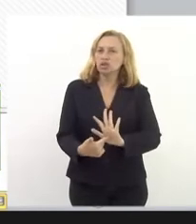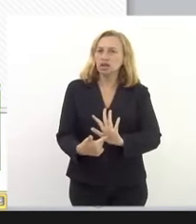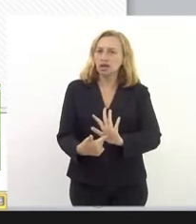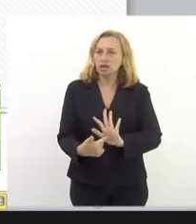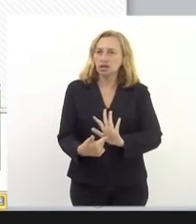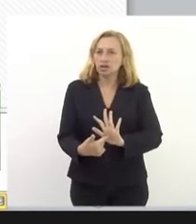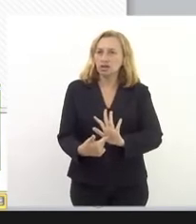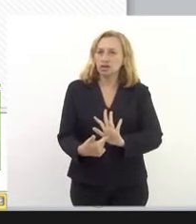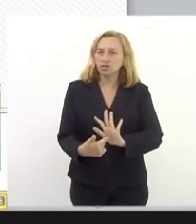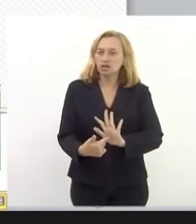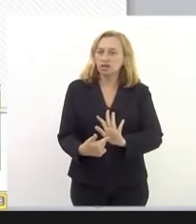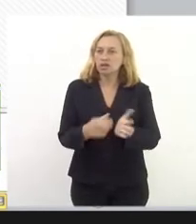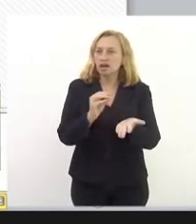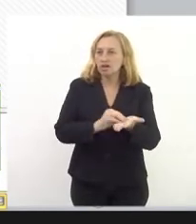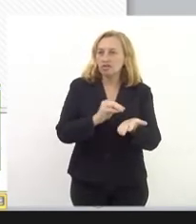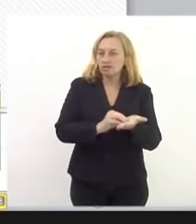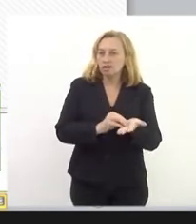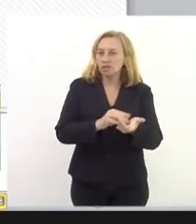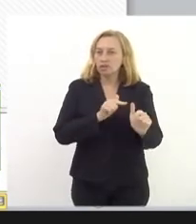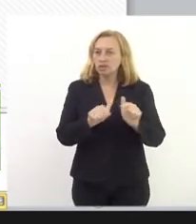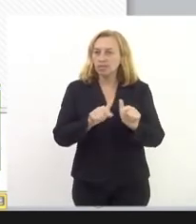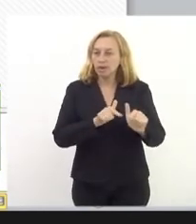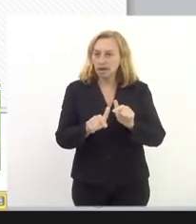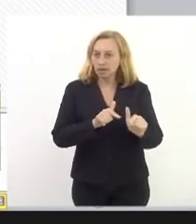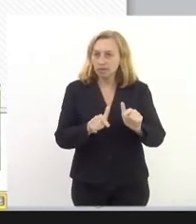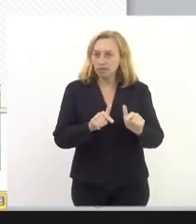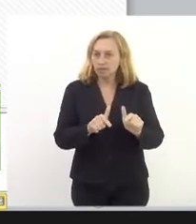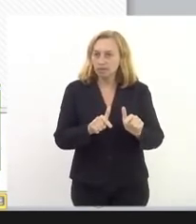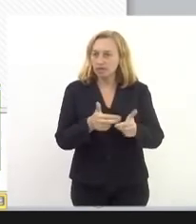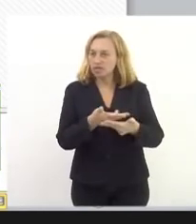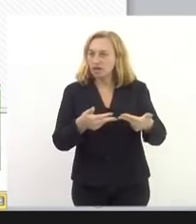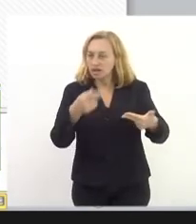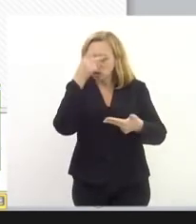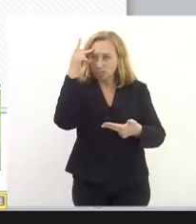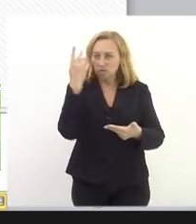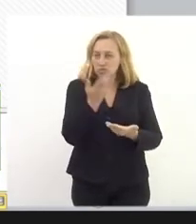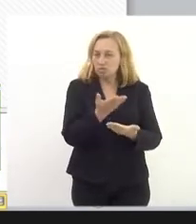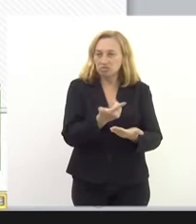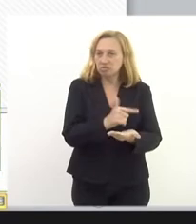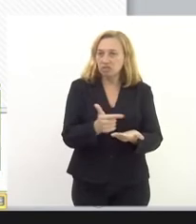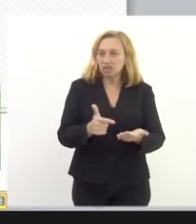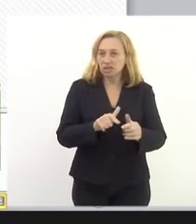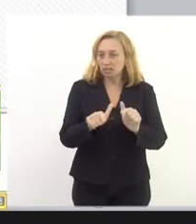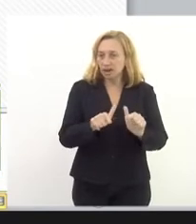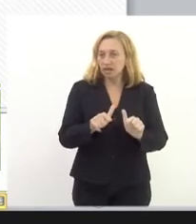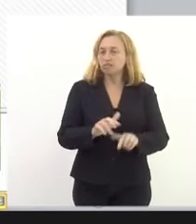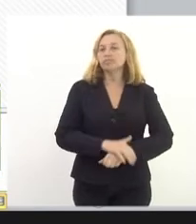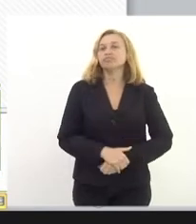a taxa de desemprego. Oi?